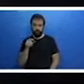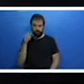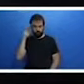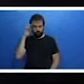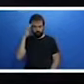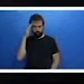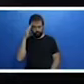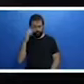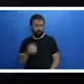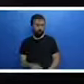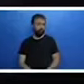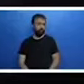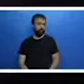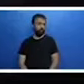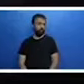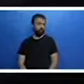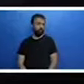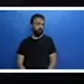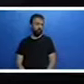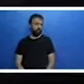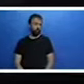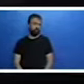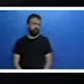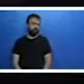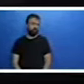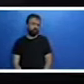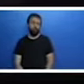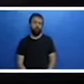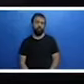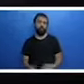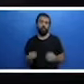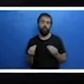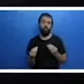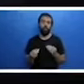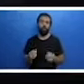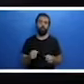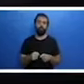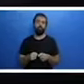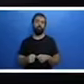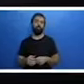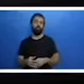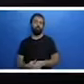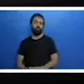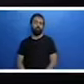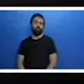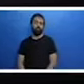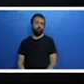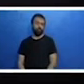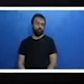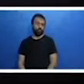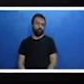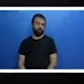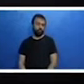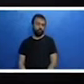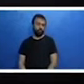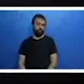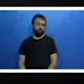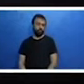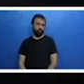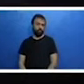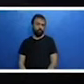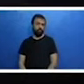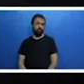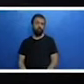que você vai fazer eles bom então vamos entender um pouco de como vai ser a dinâmica como que vai ser sala Nossa hoje serão